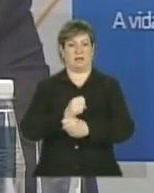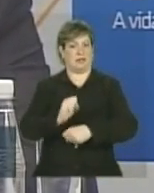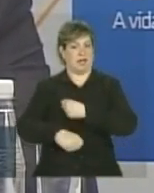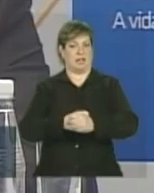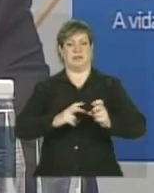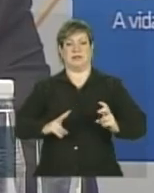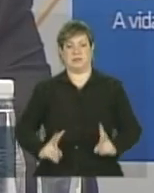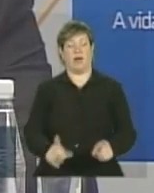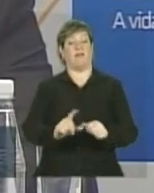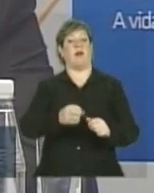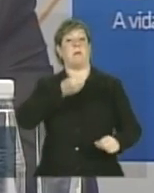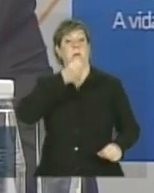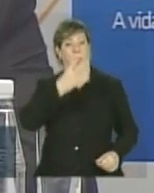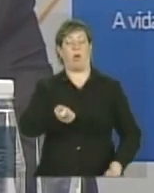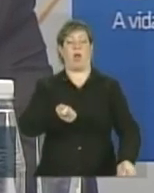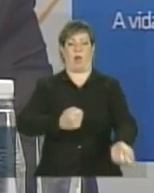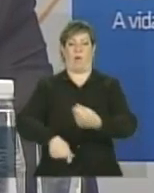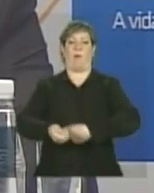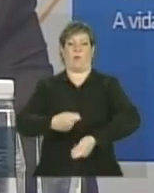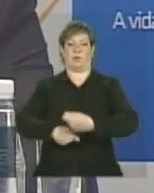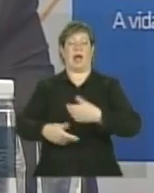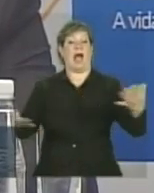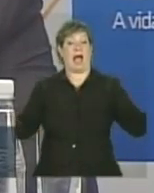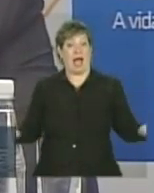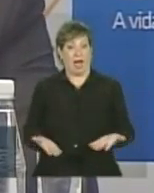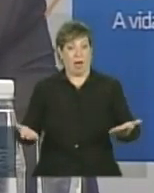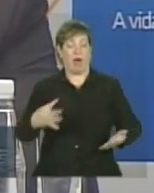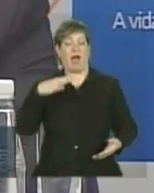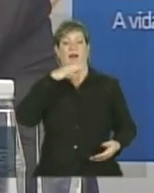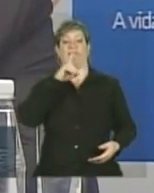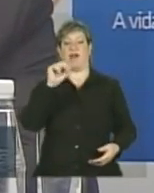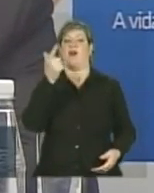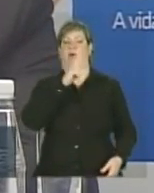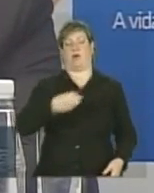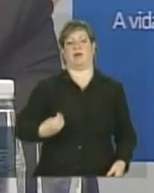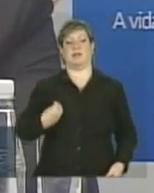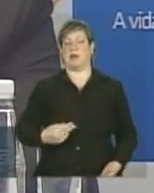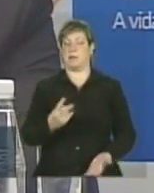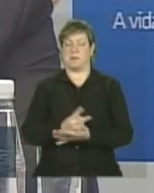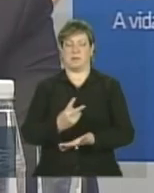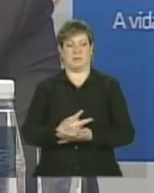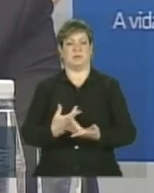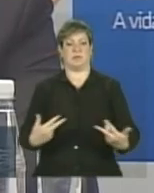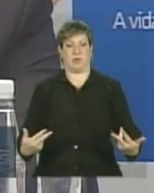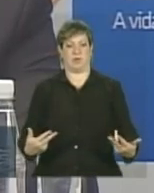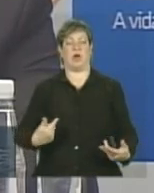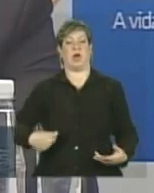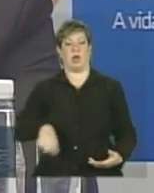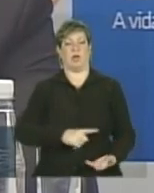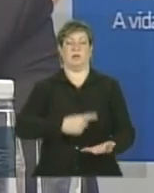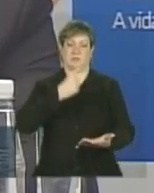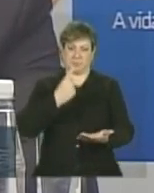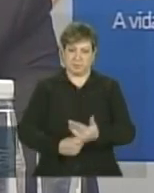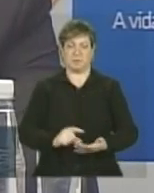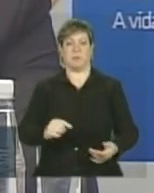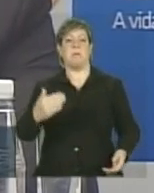um ótimo negócio. Agora nós achamos que vai acontecer a mesma coisa. Nós vamos cumprir o nosso papel de banco